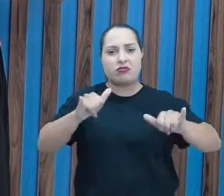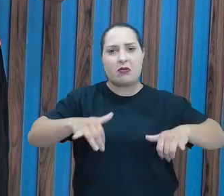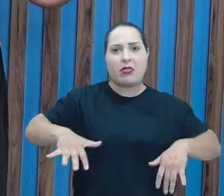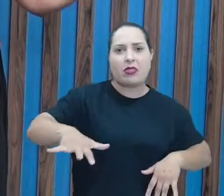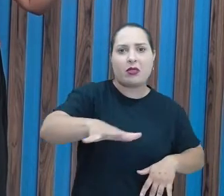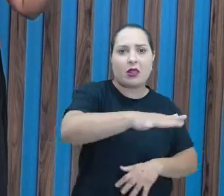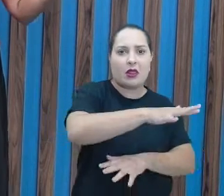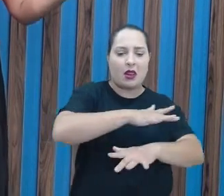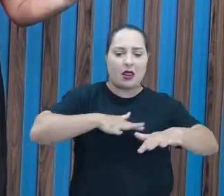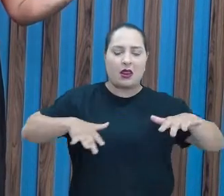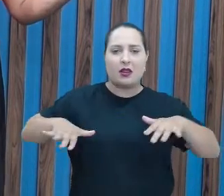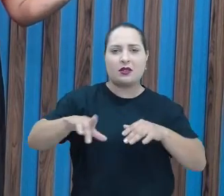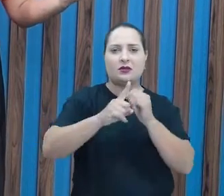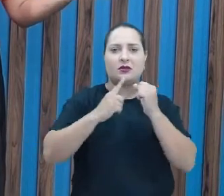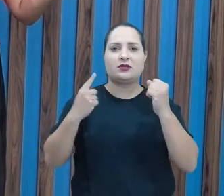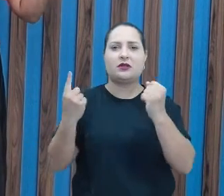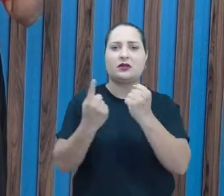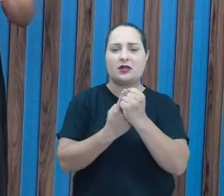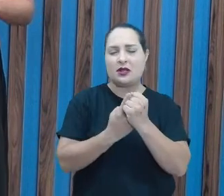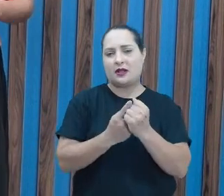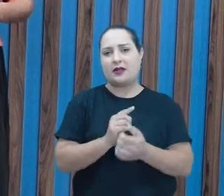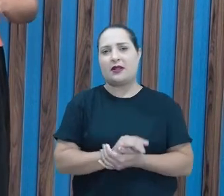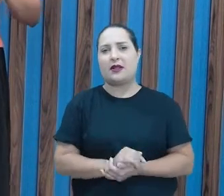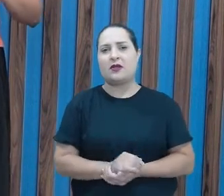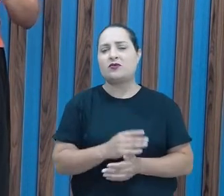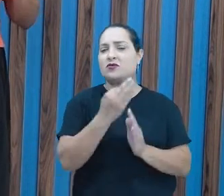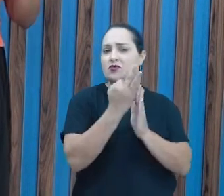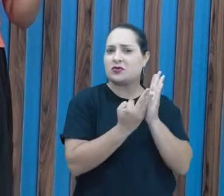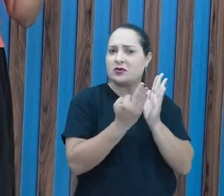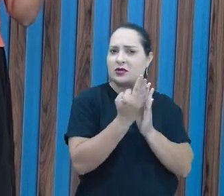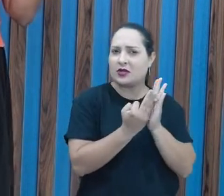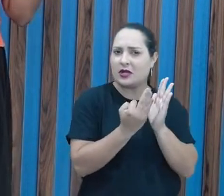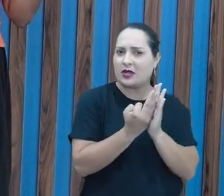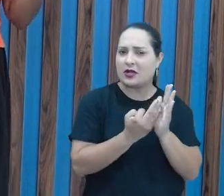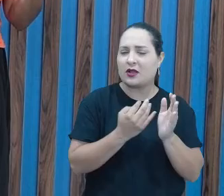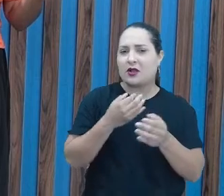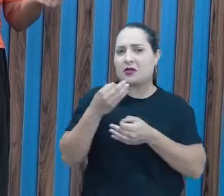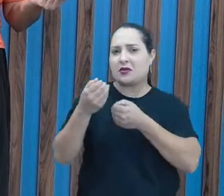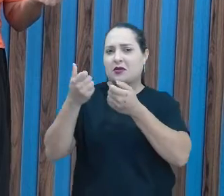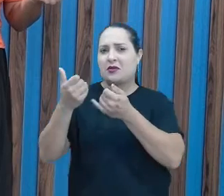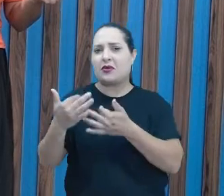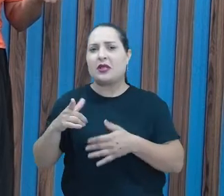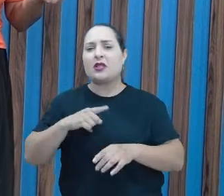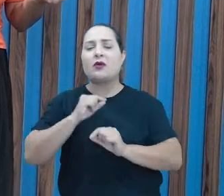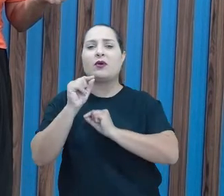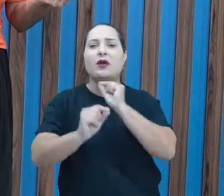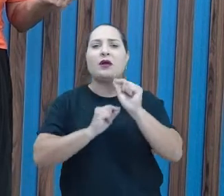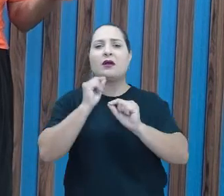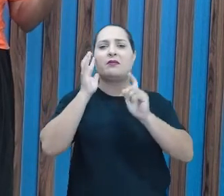outros textos e discursos, eles estão carregados do imaginário social.